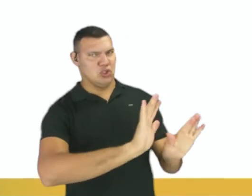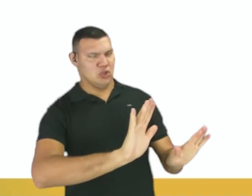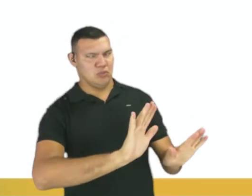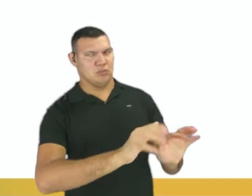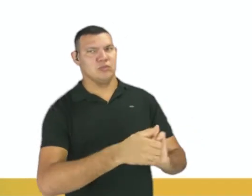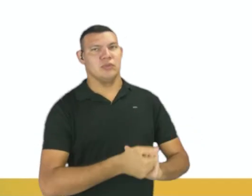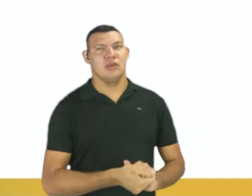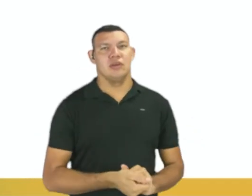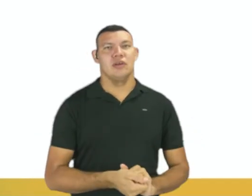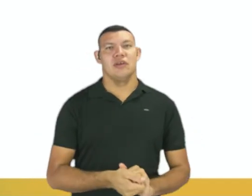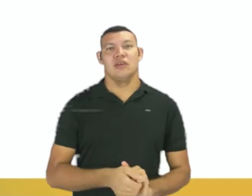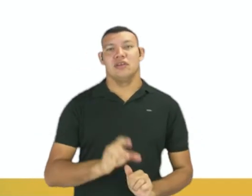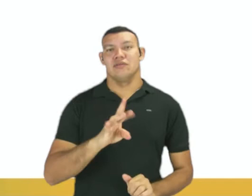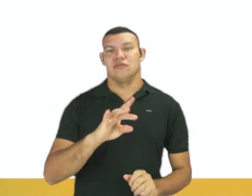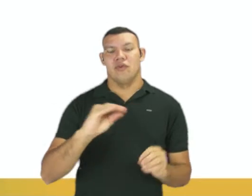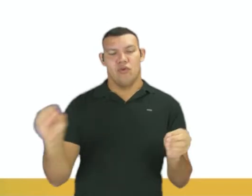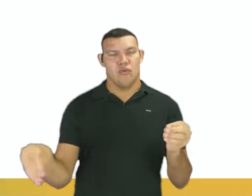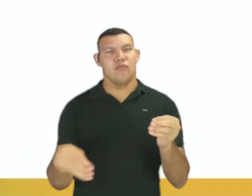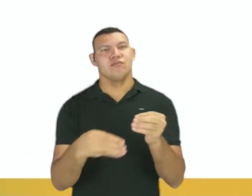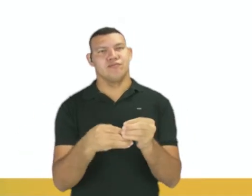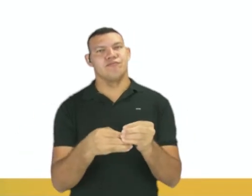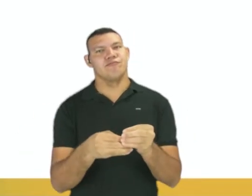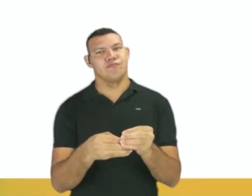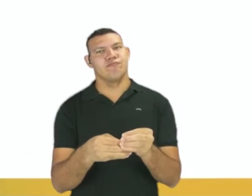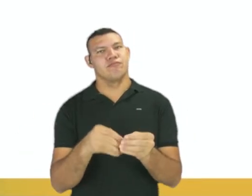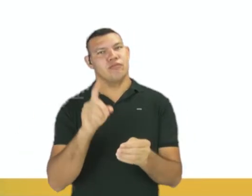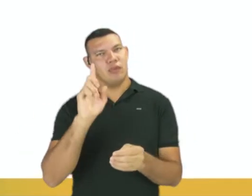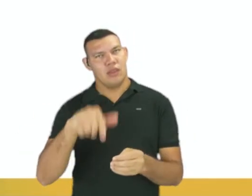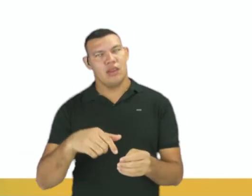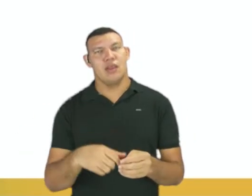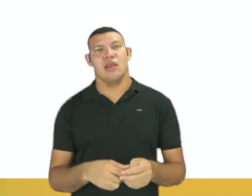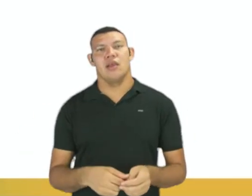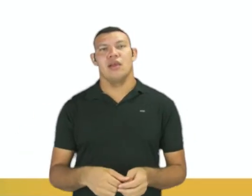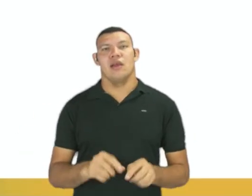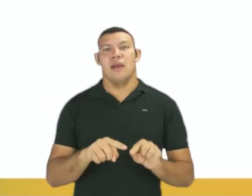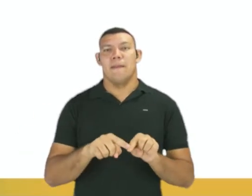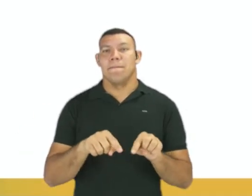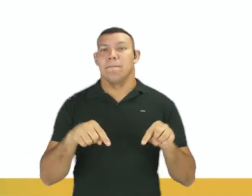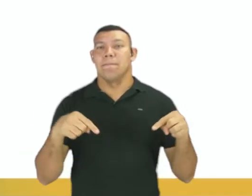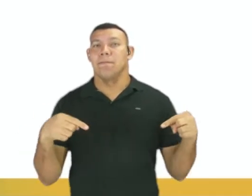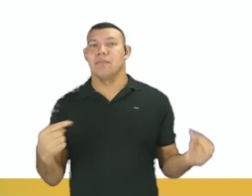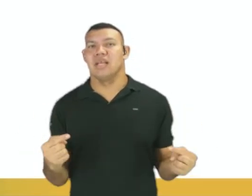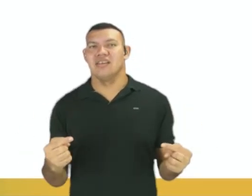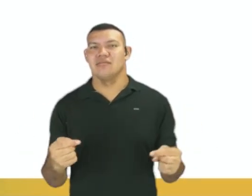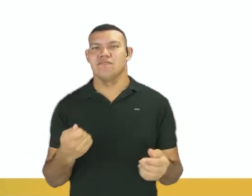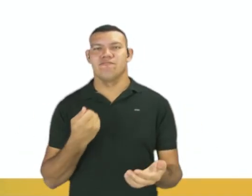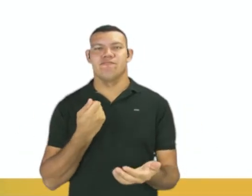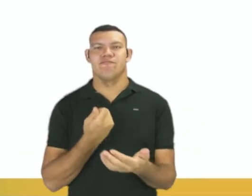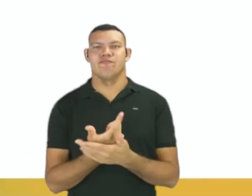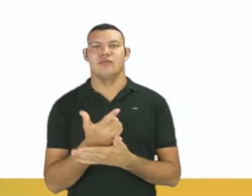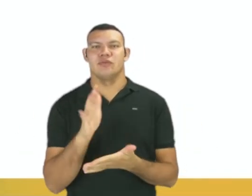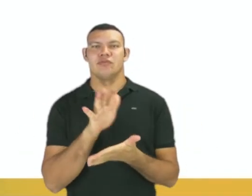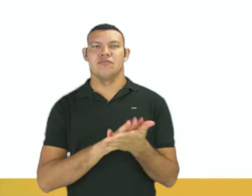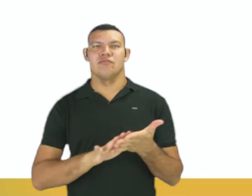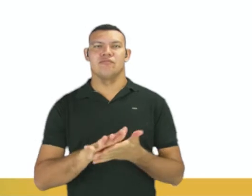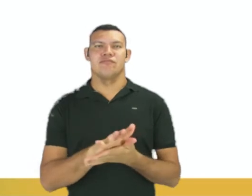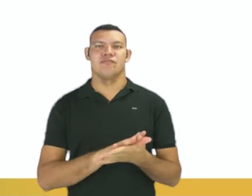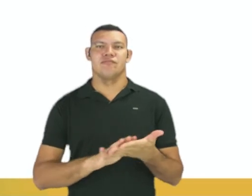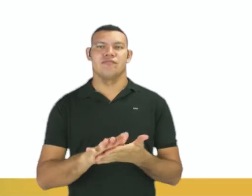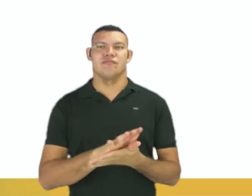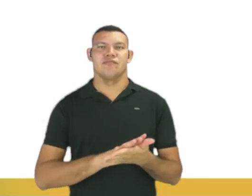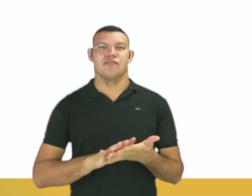oração mas não comprei nada retirando esse mais não comprei nada também se tivesse colocado no